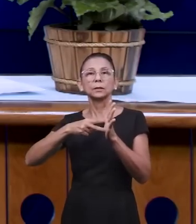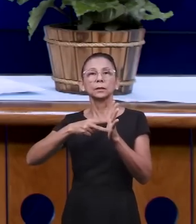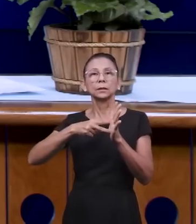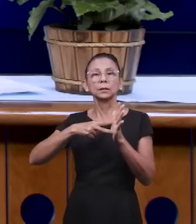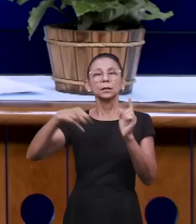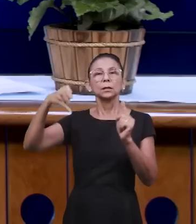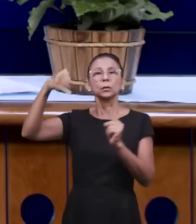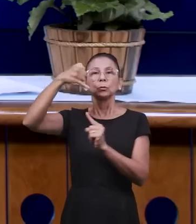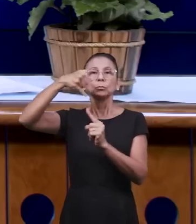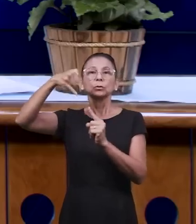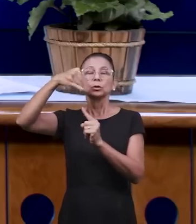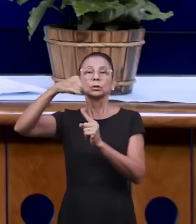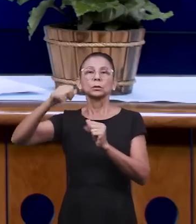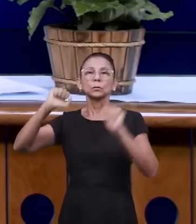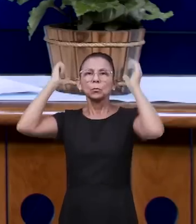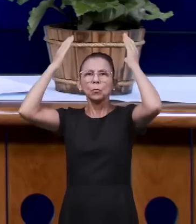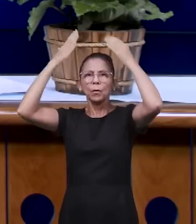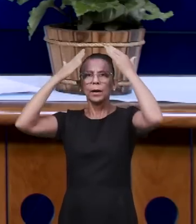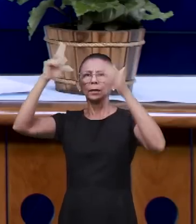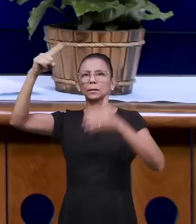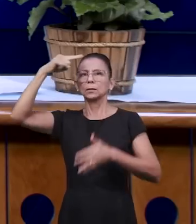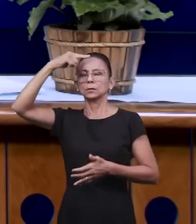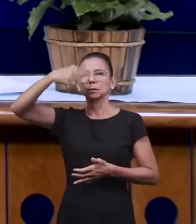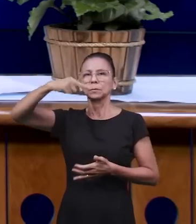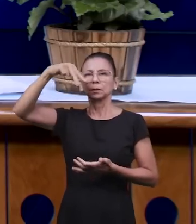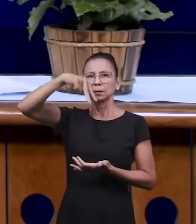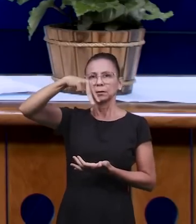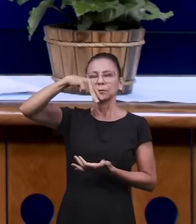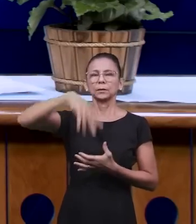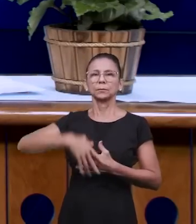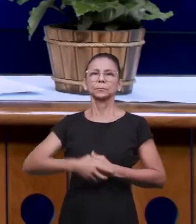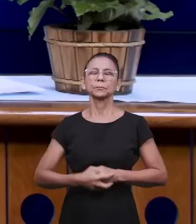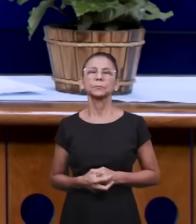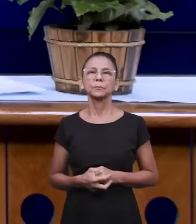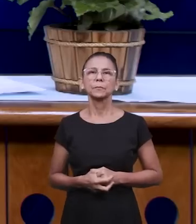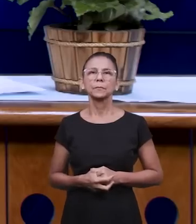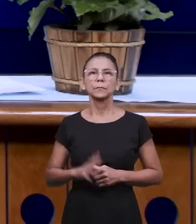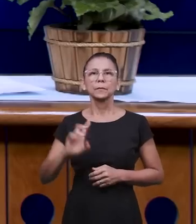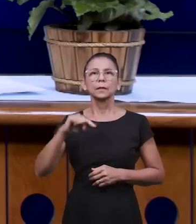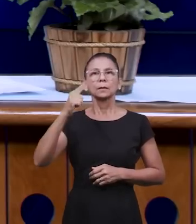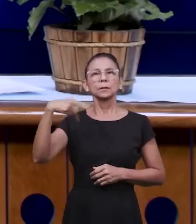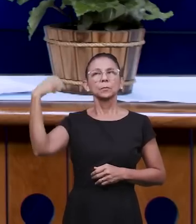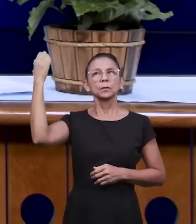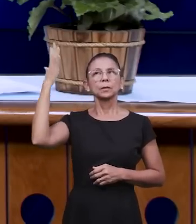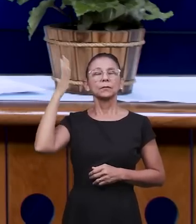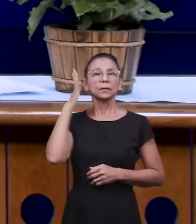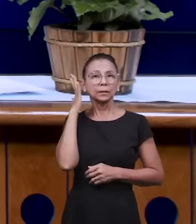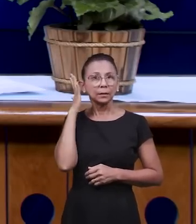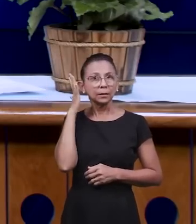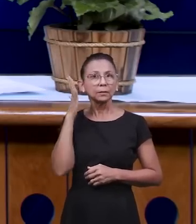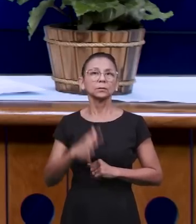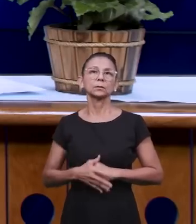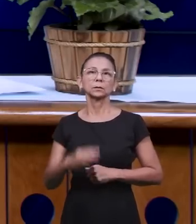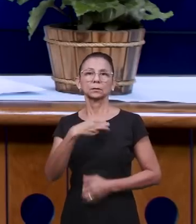quiser, quem desejar poderá acompanhar na tela o texto que está em Mateus capítulo 24,